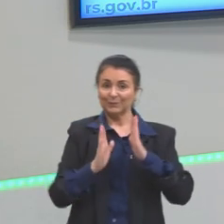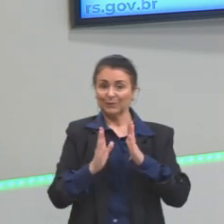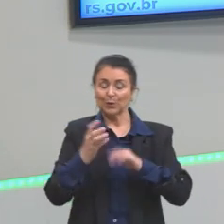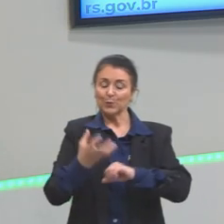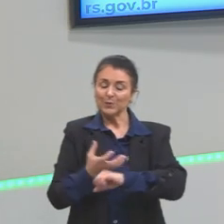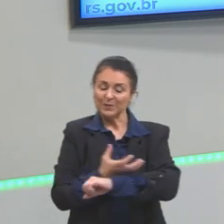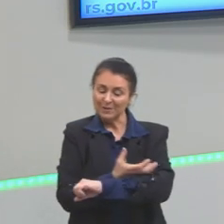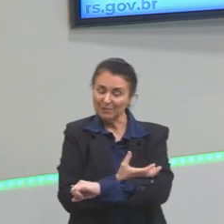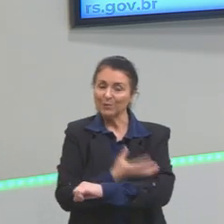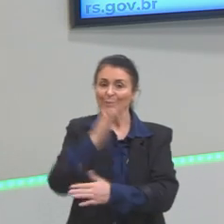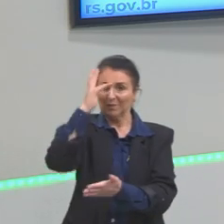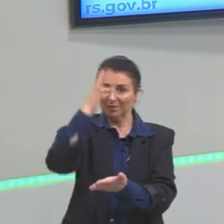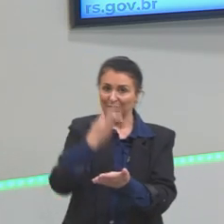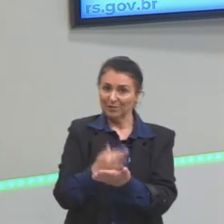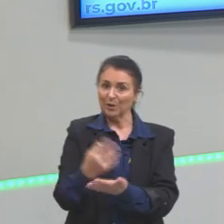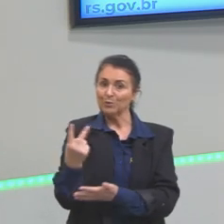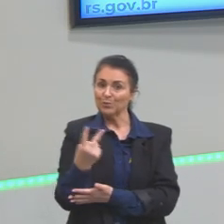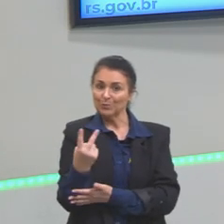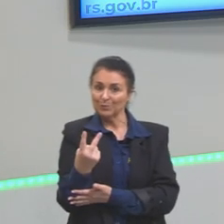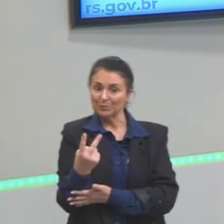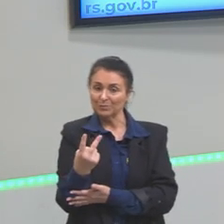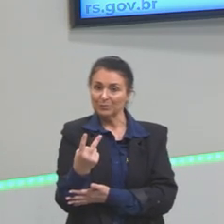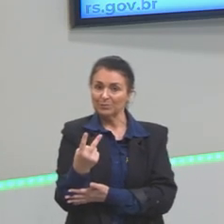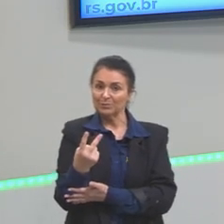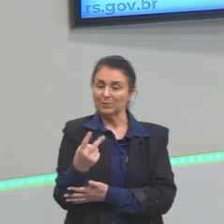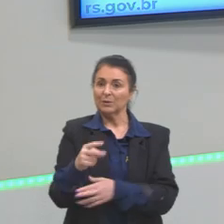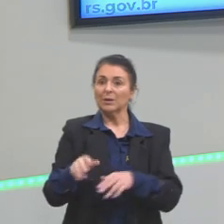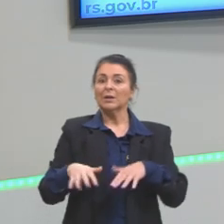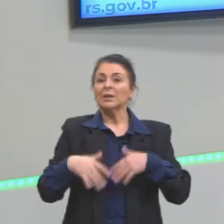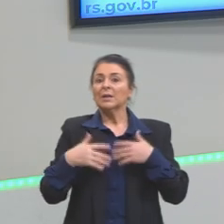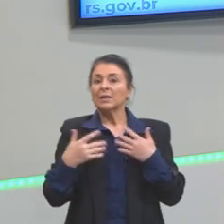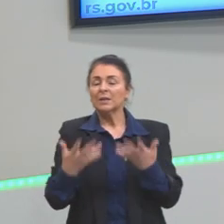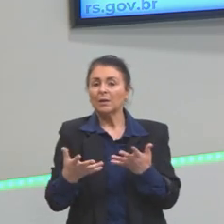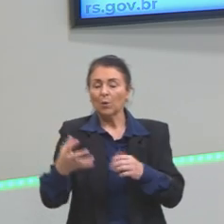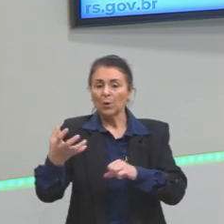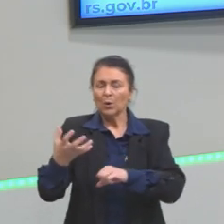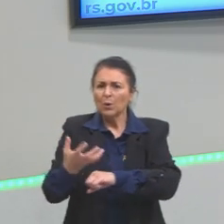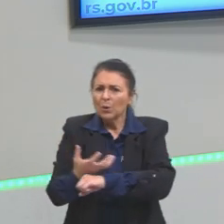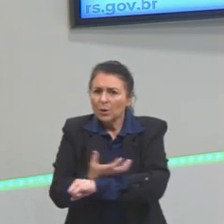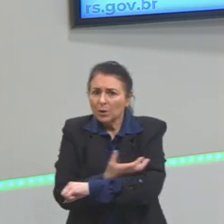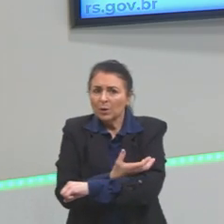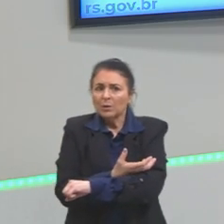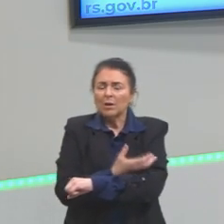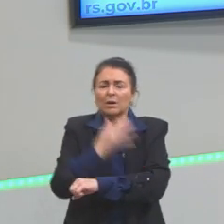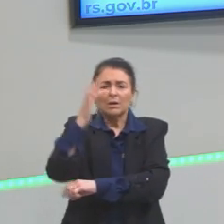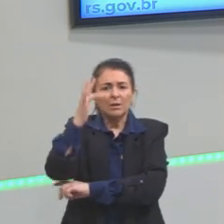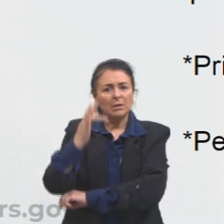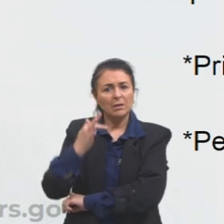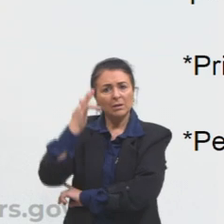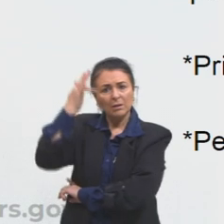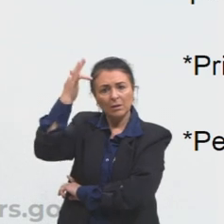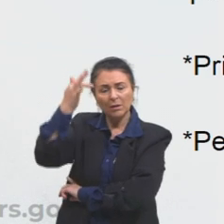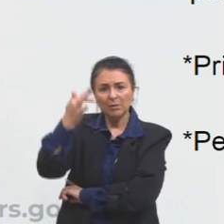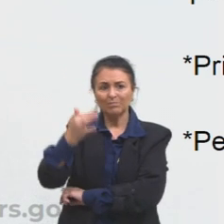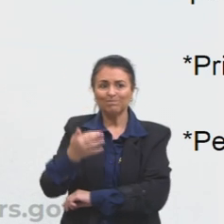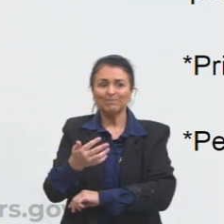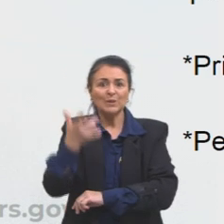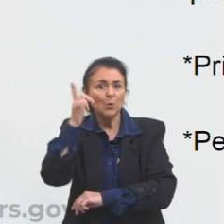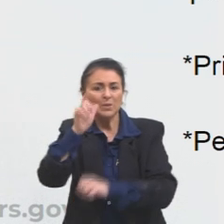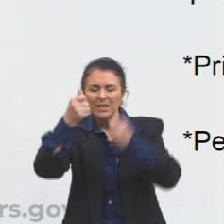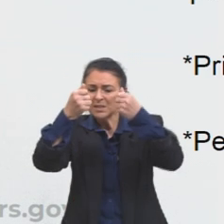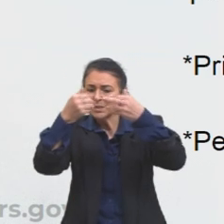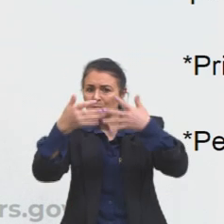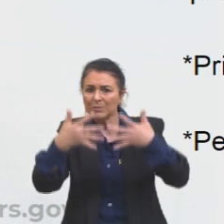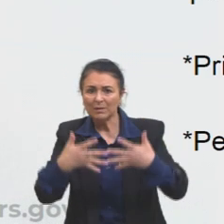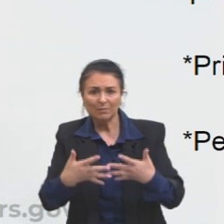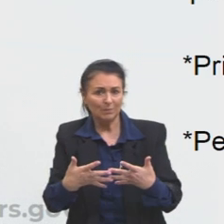a ele ele a pregação dele vai nesse sentido quando o sensível quando a filosofia não dá conta